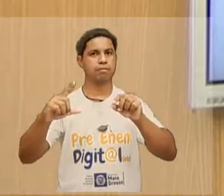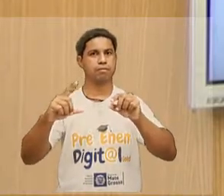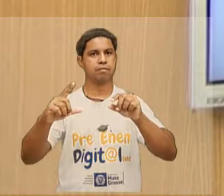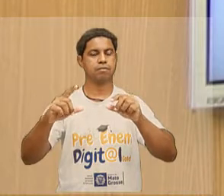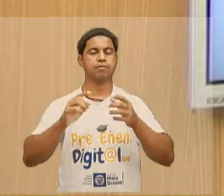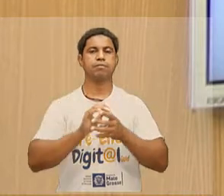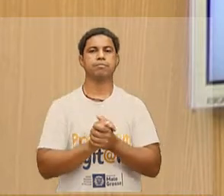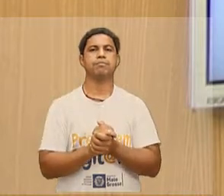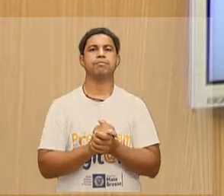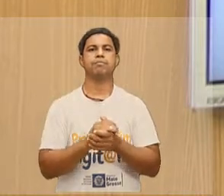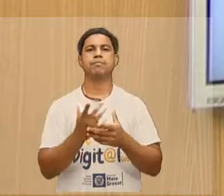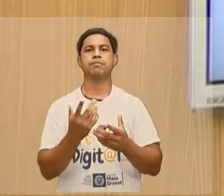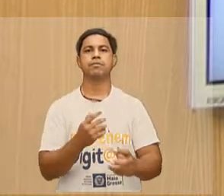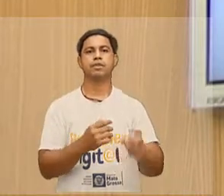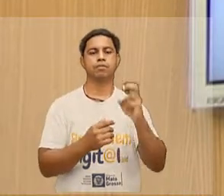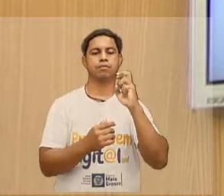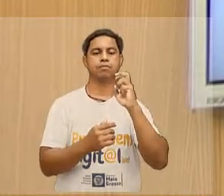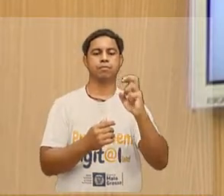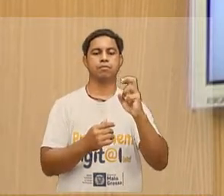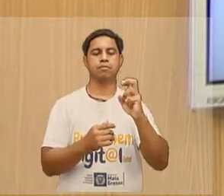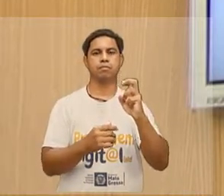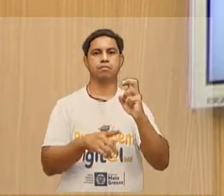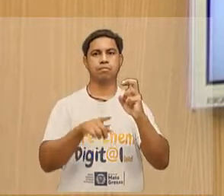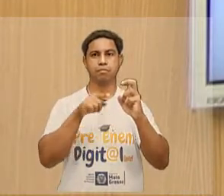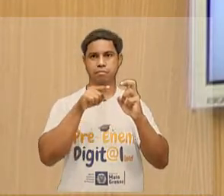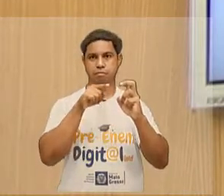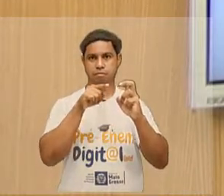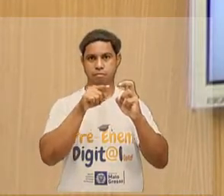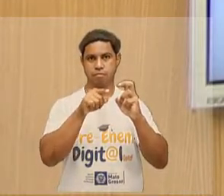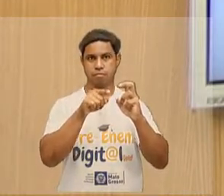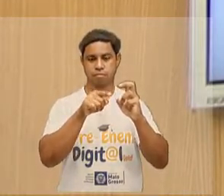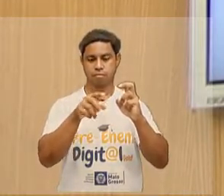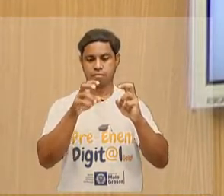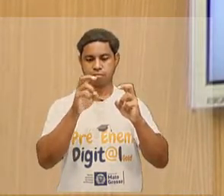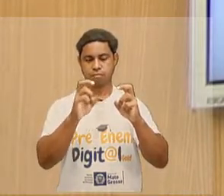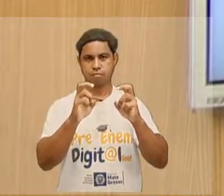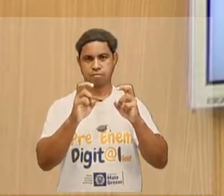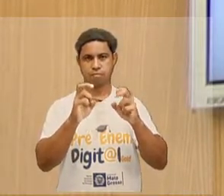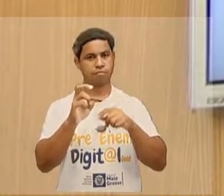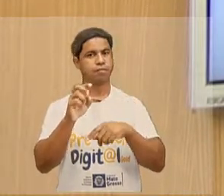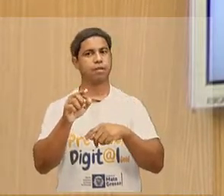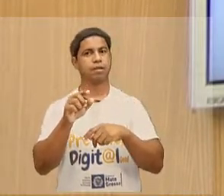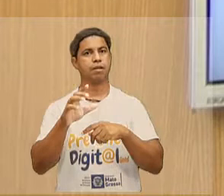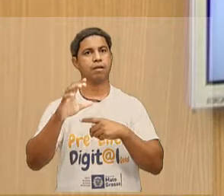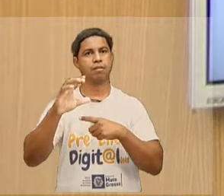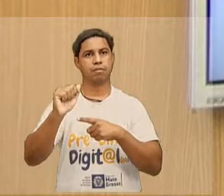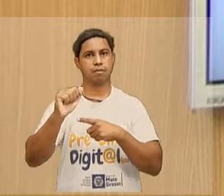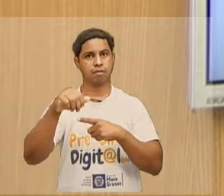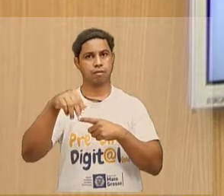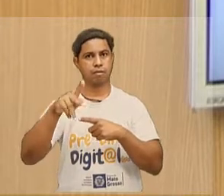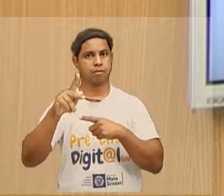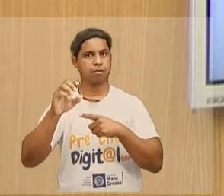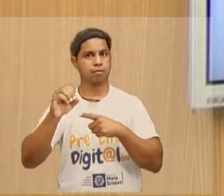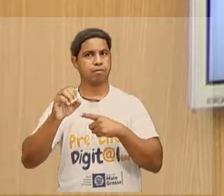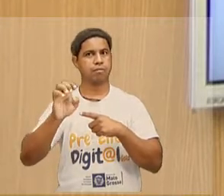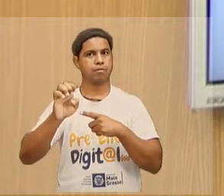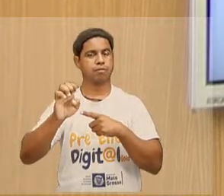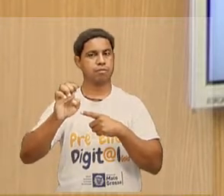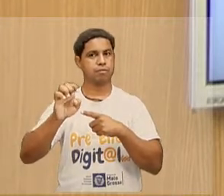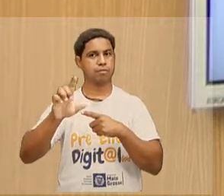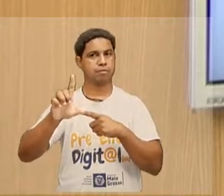elétrico. 5 vezes 5 é o campo elétrico, vezes a